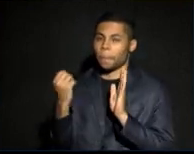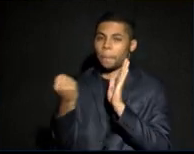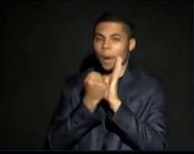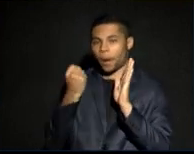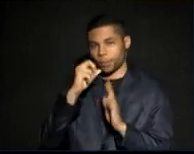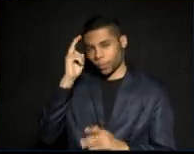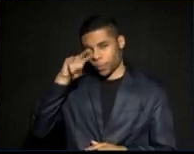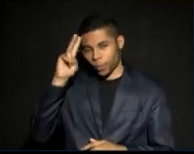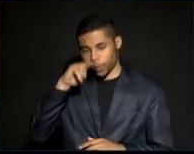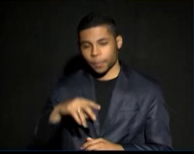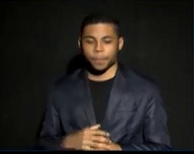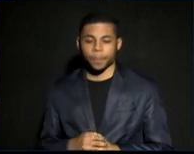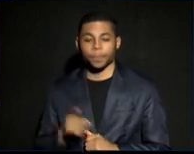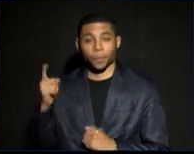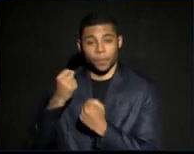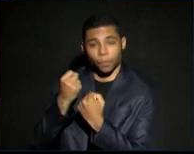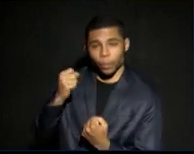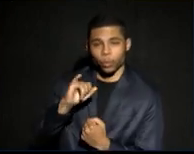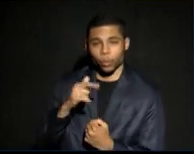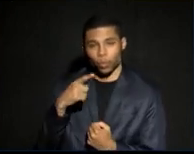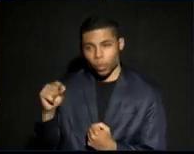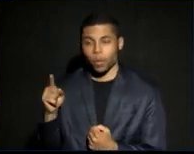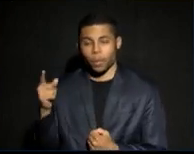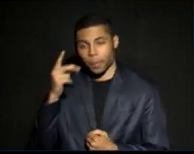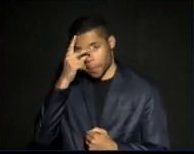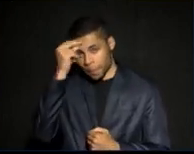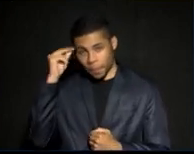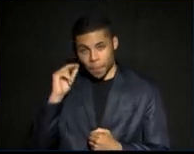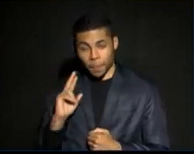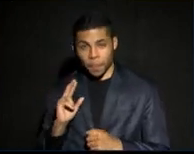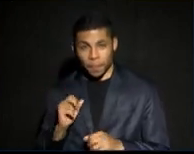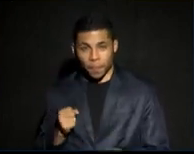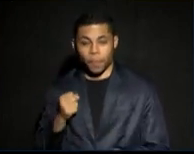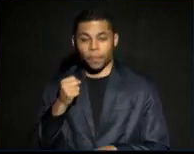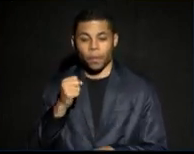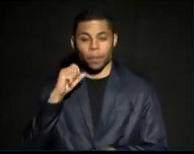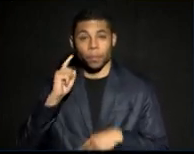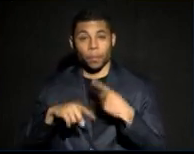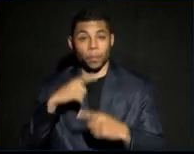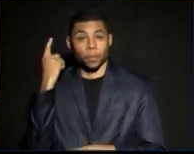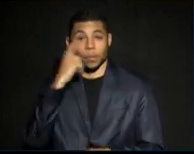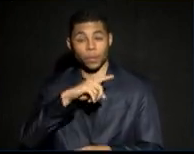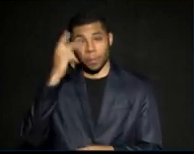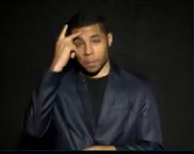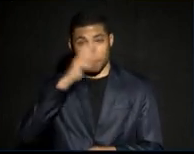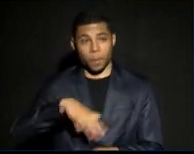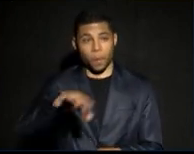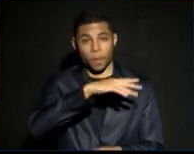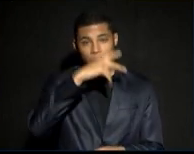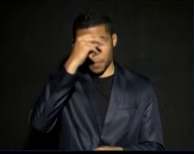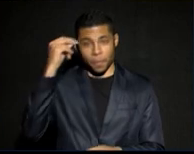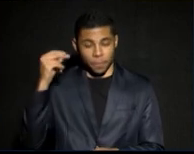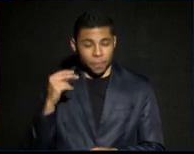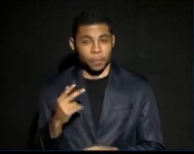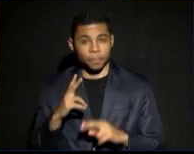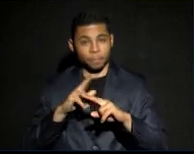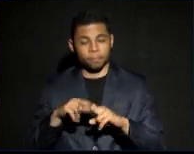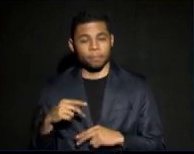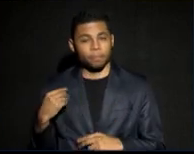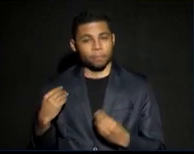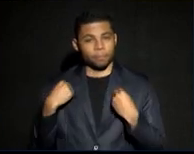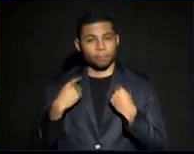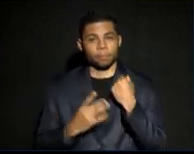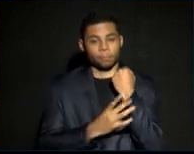alguém que era vice do João se tornou Prefeito e ganhou a eleição de prefeito de São Paulo Então tudo isso me dá muita segurança